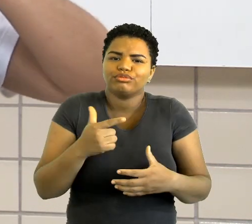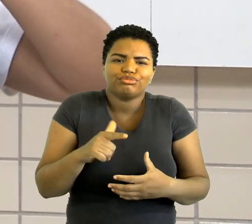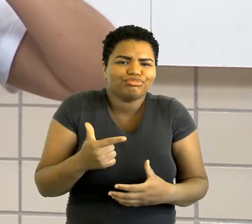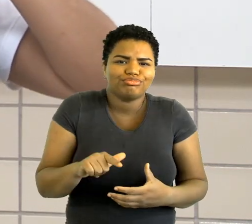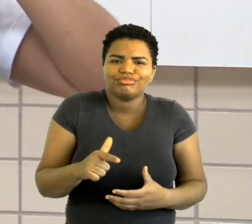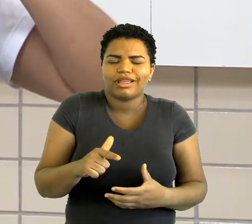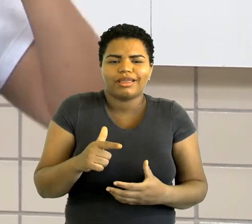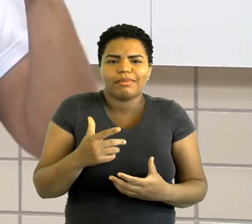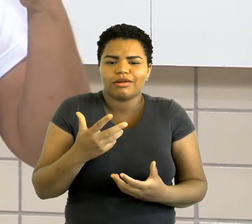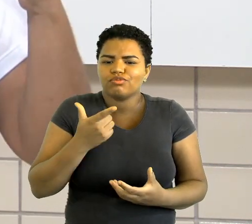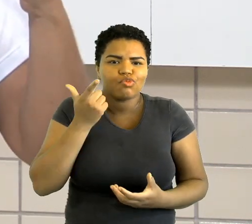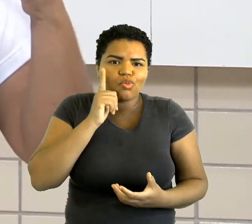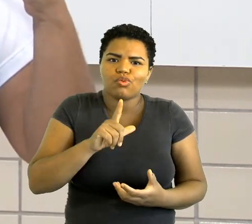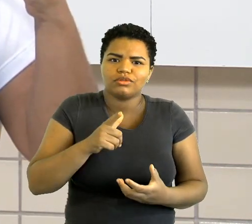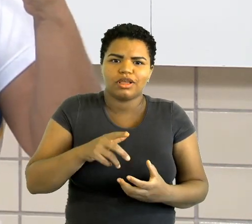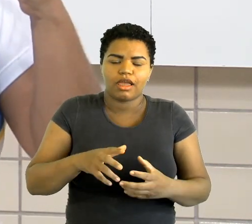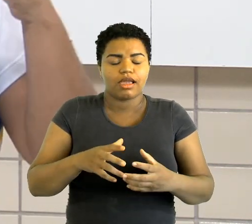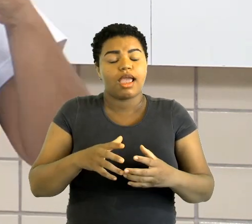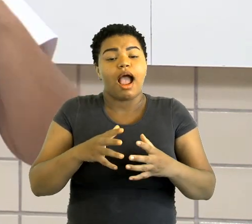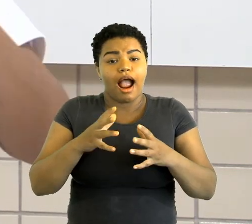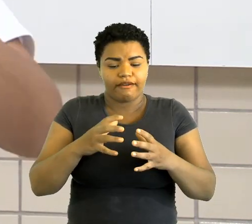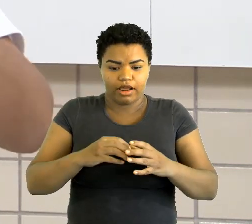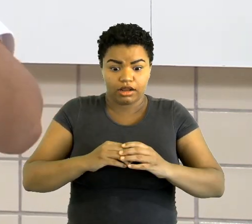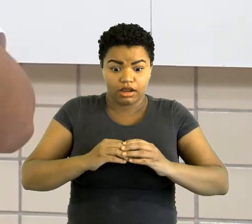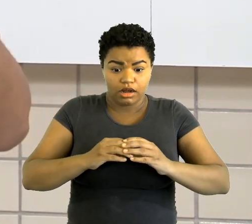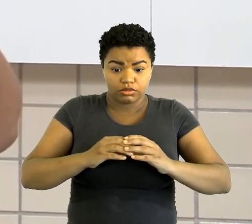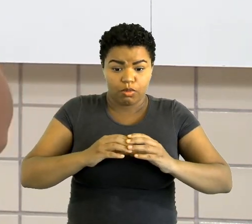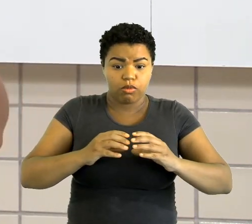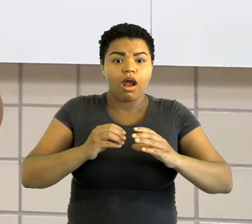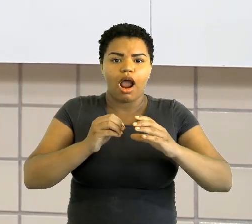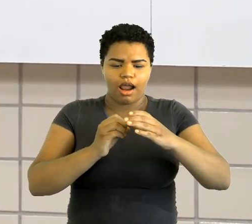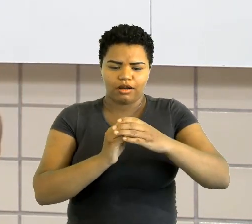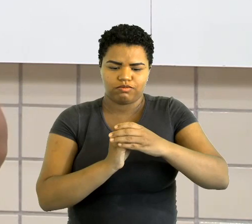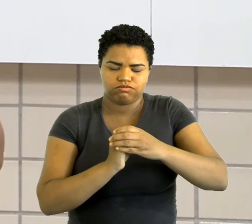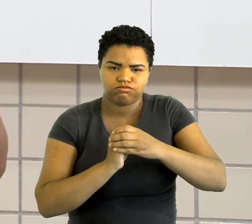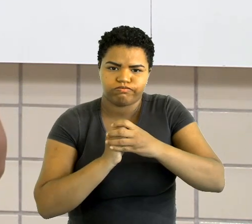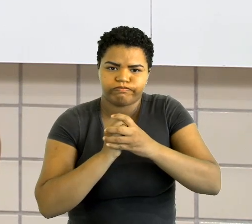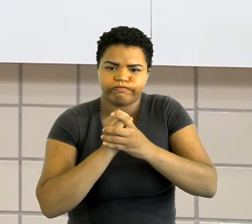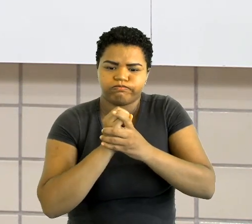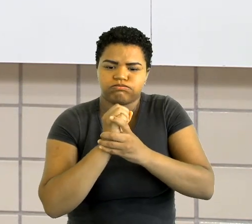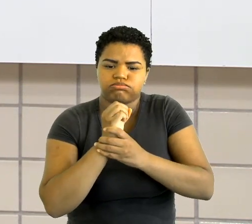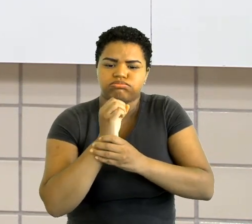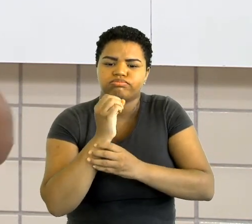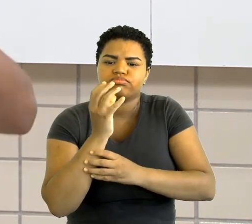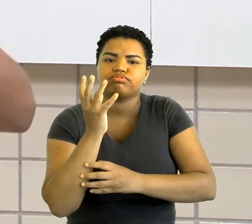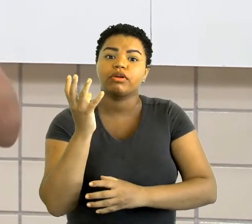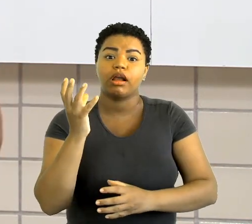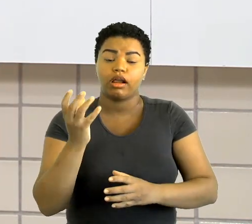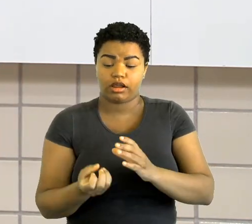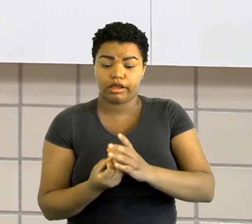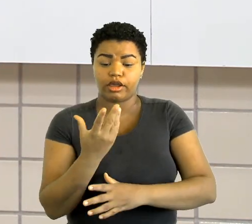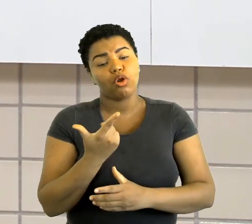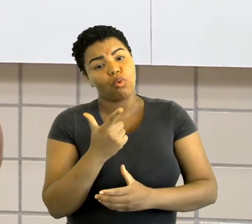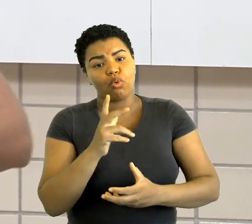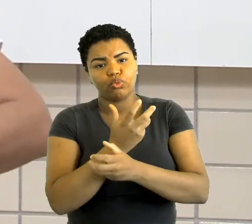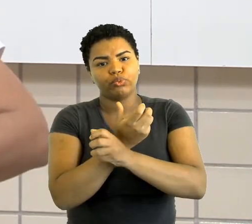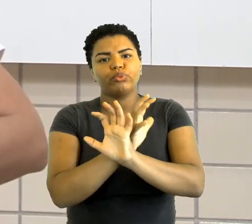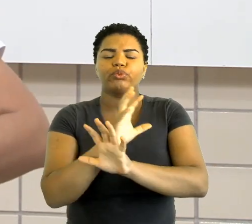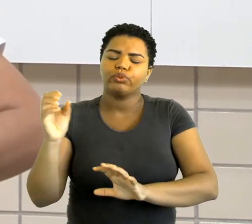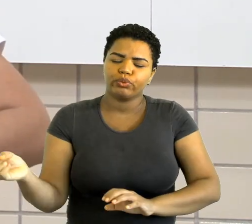se rompe e cria-se um outro esqueleto no mesmo